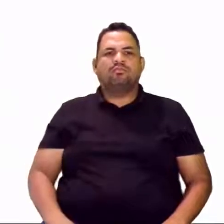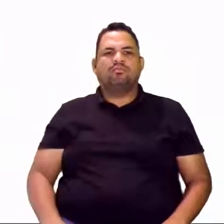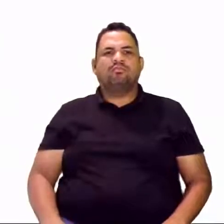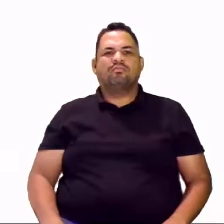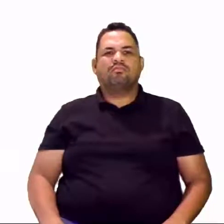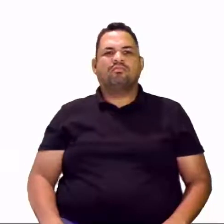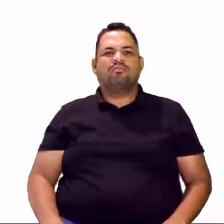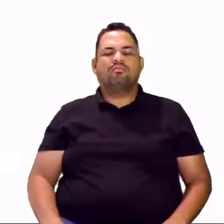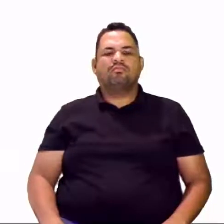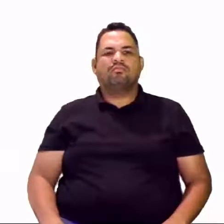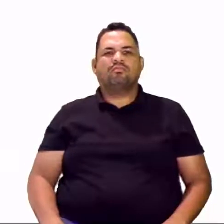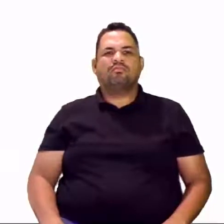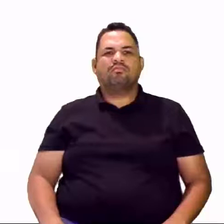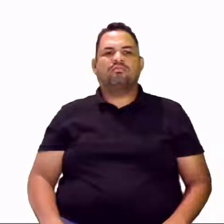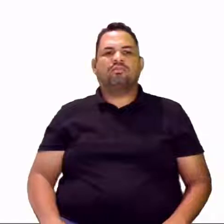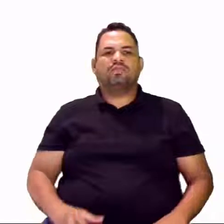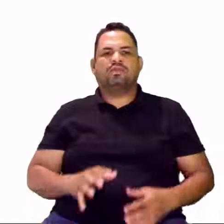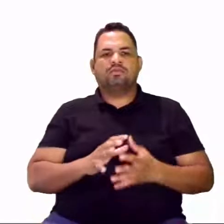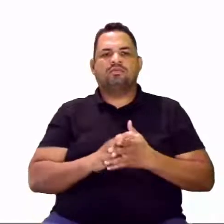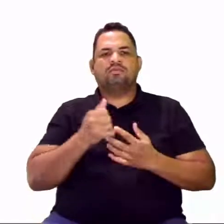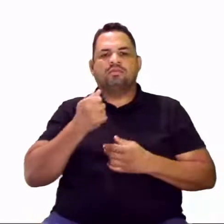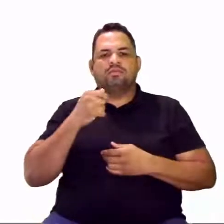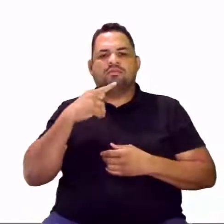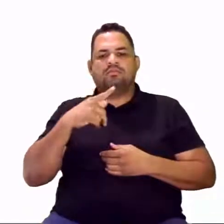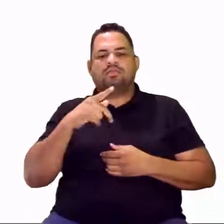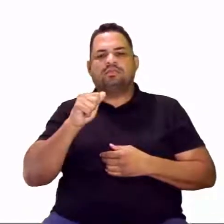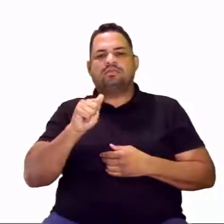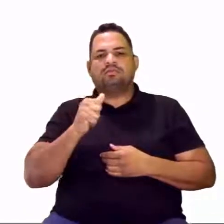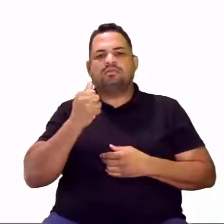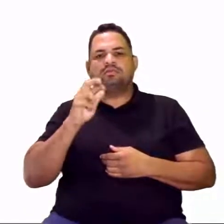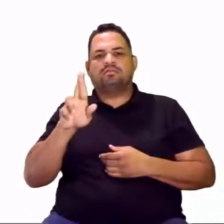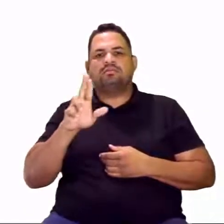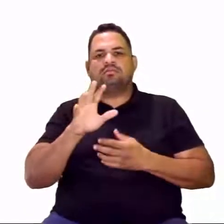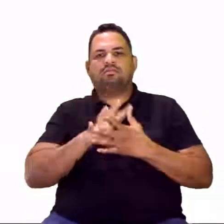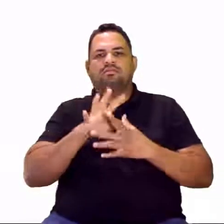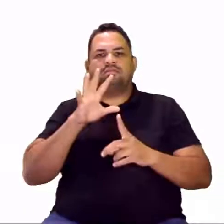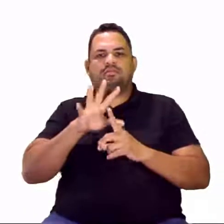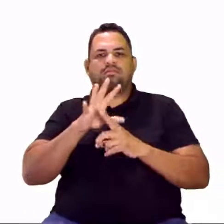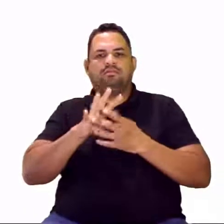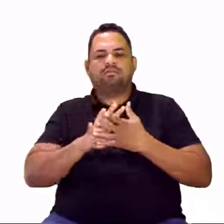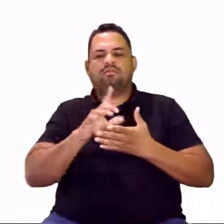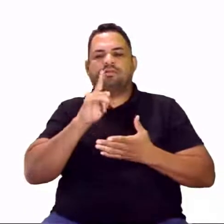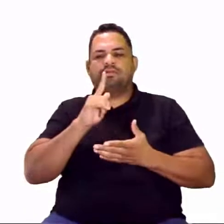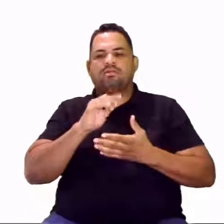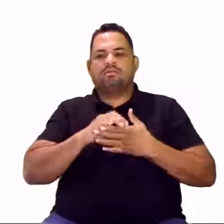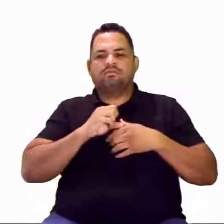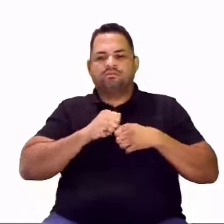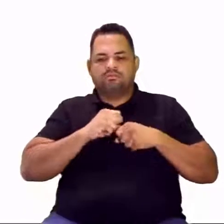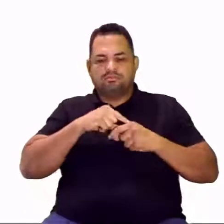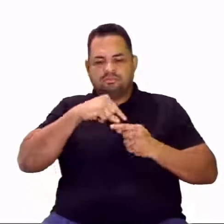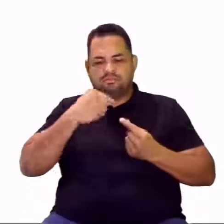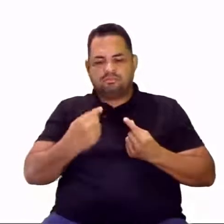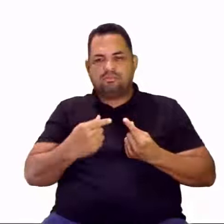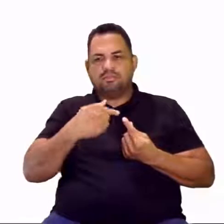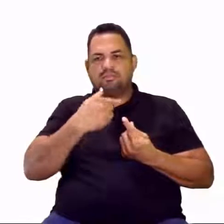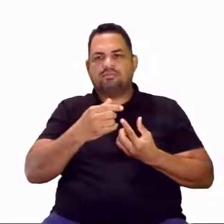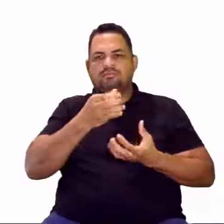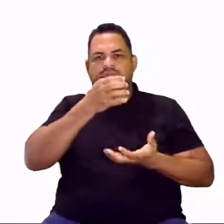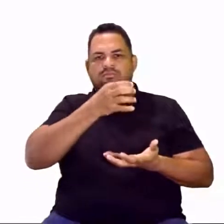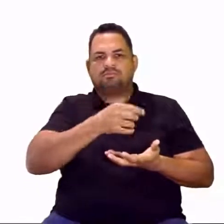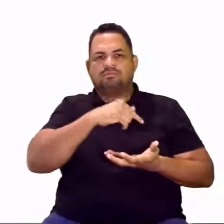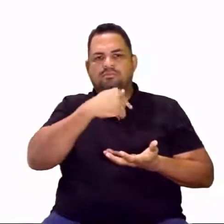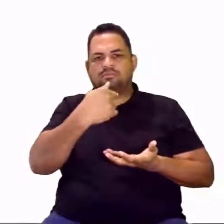lá, como a pressão atmosférica ela interfere no escoamento da água